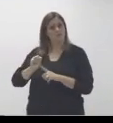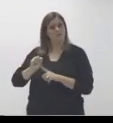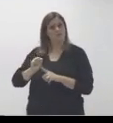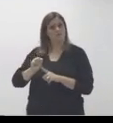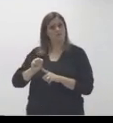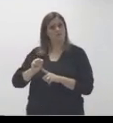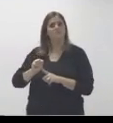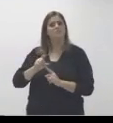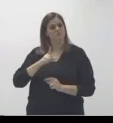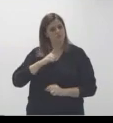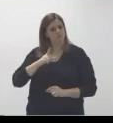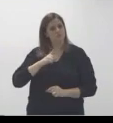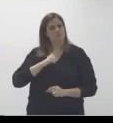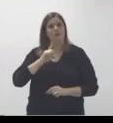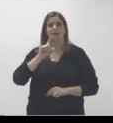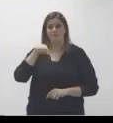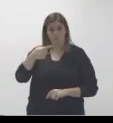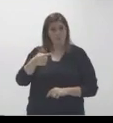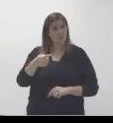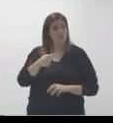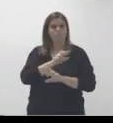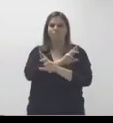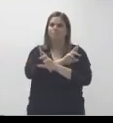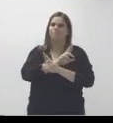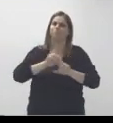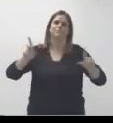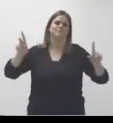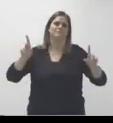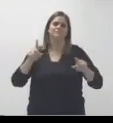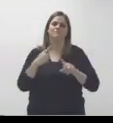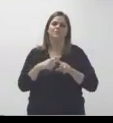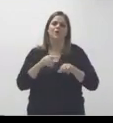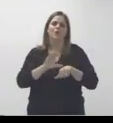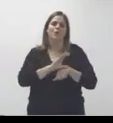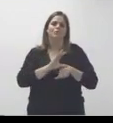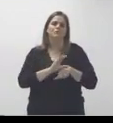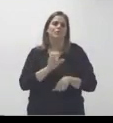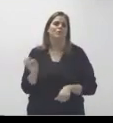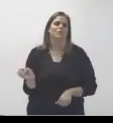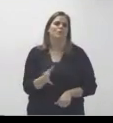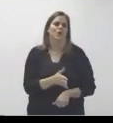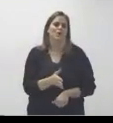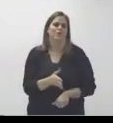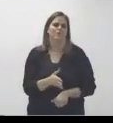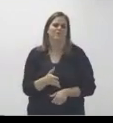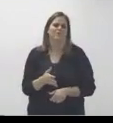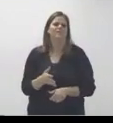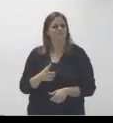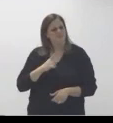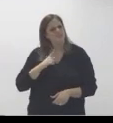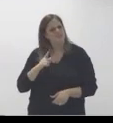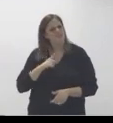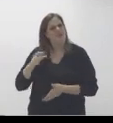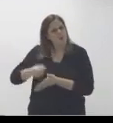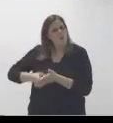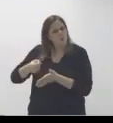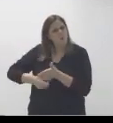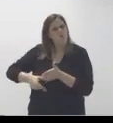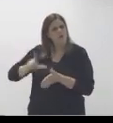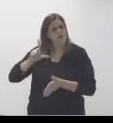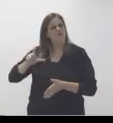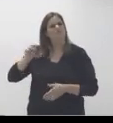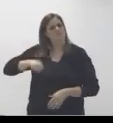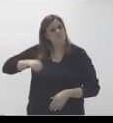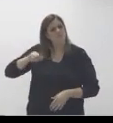1988 a constituição ela vai ser o palco de vitória de várias lutas emancipatórias e essa perspectiva